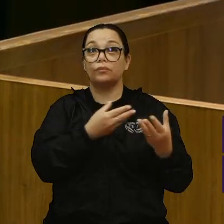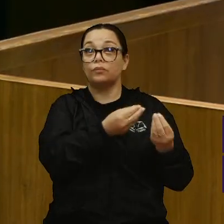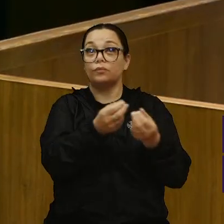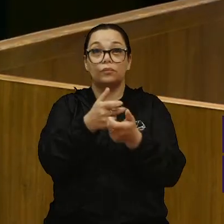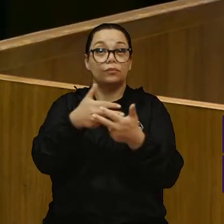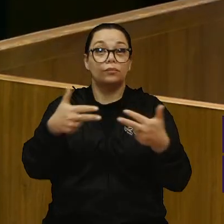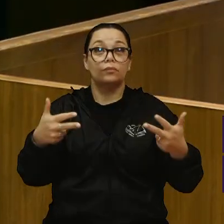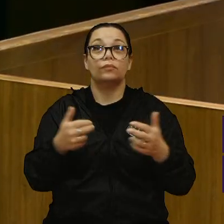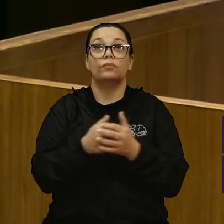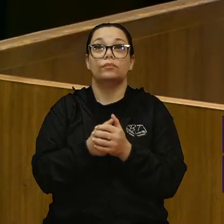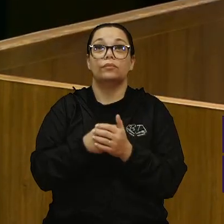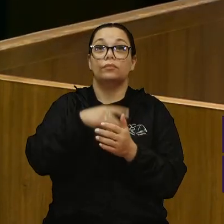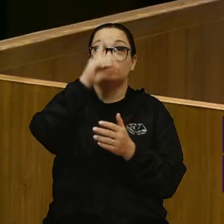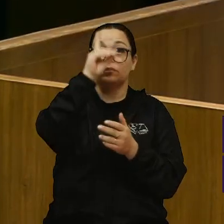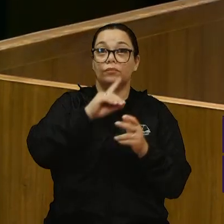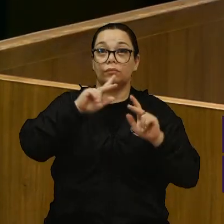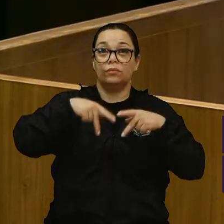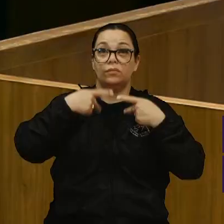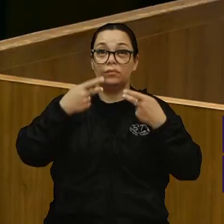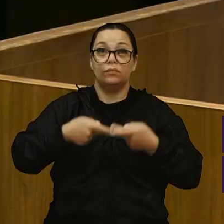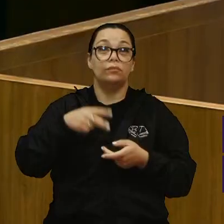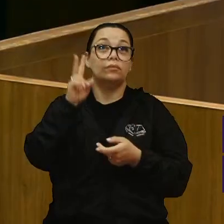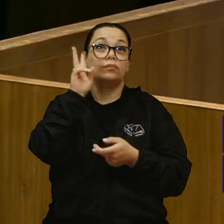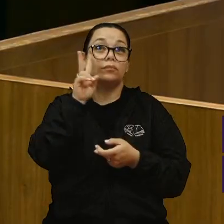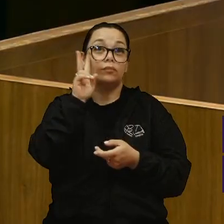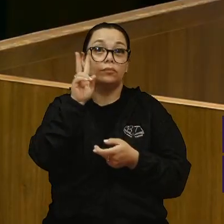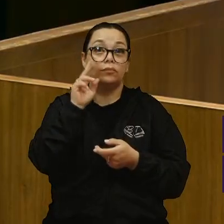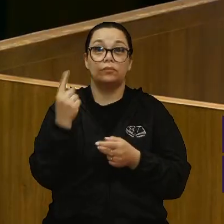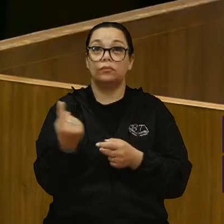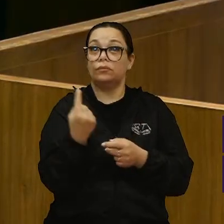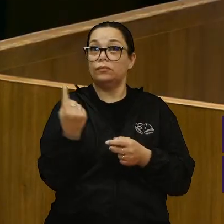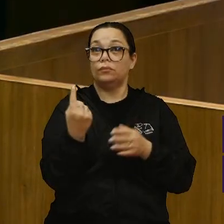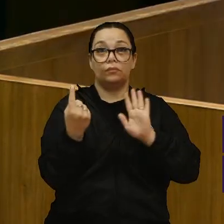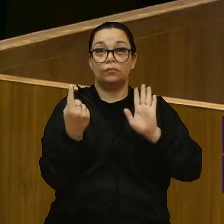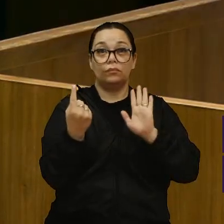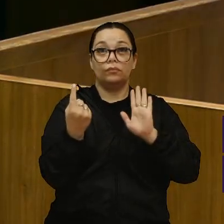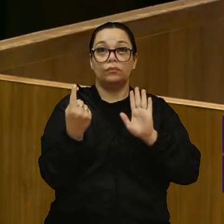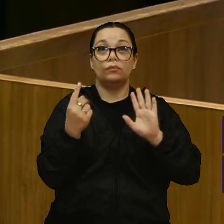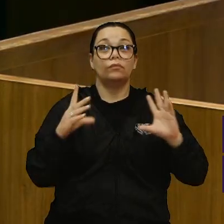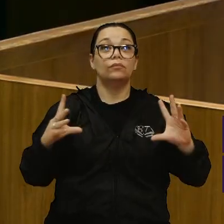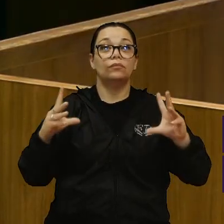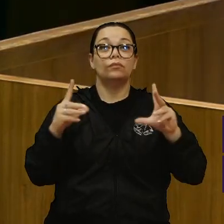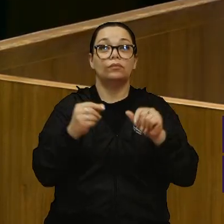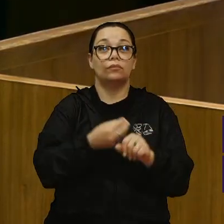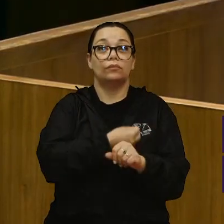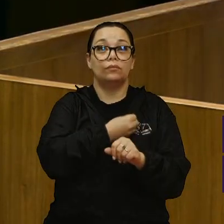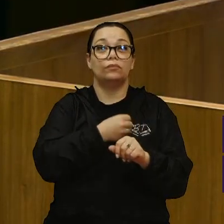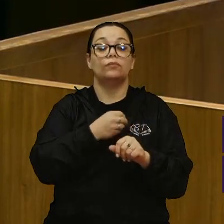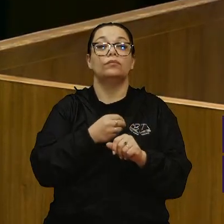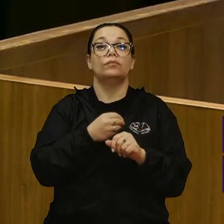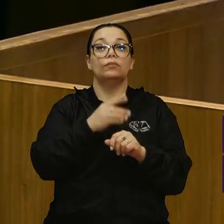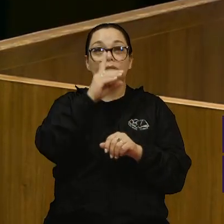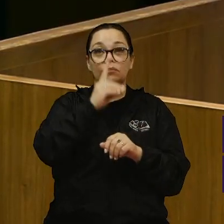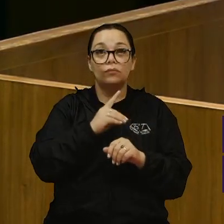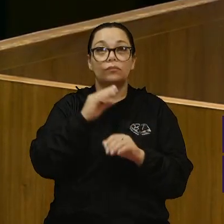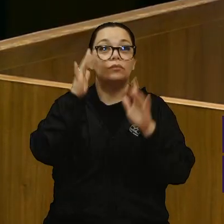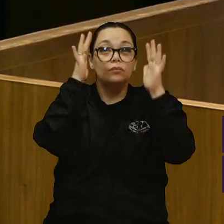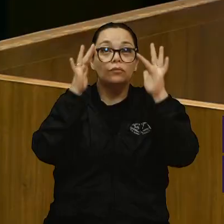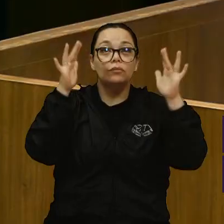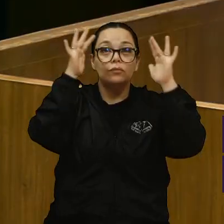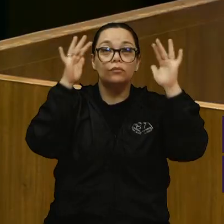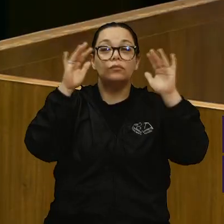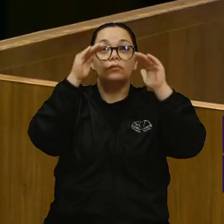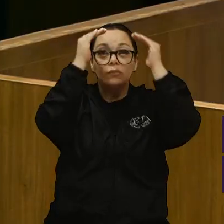né? Mas os direitos humanos lembram que ninguém caminha sozinho. Toda vida tem dignidade, todo sonho